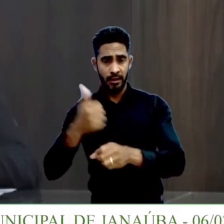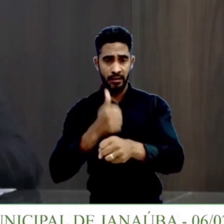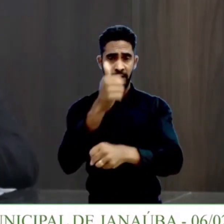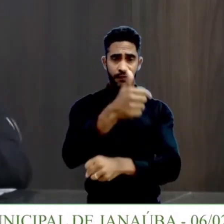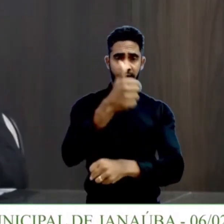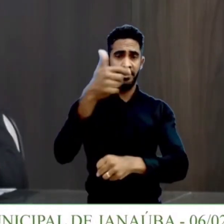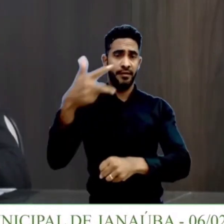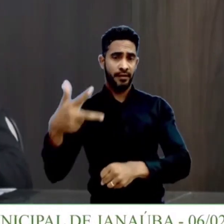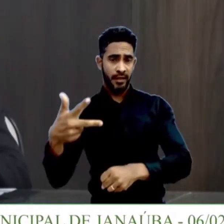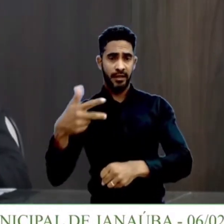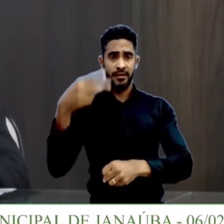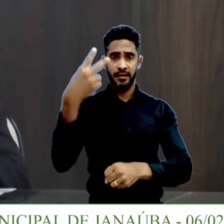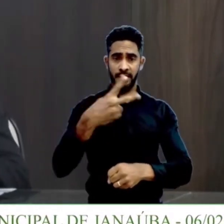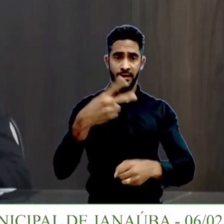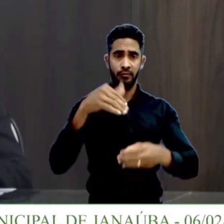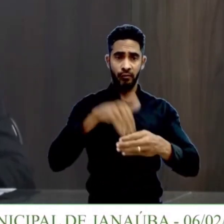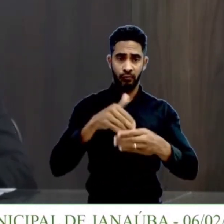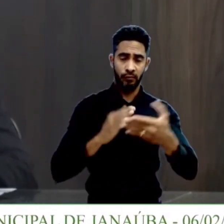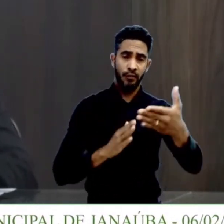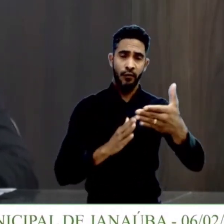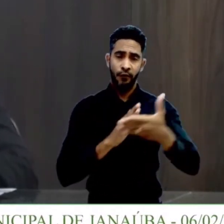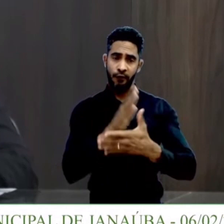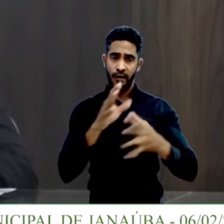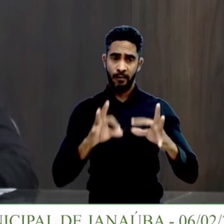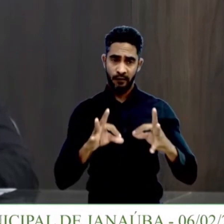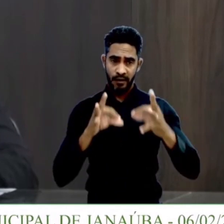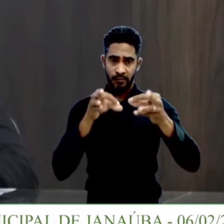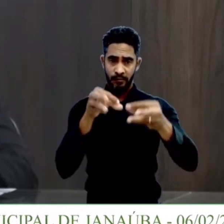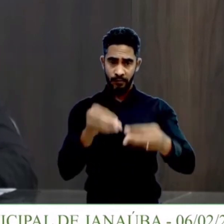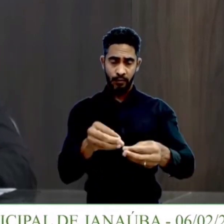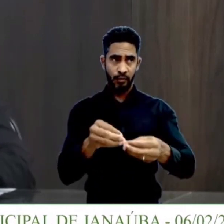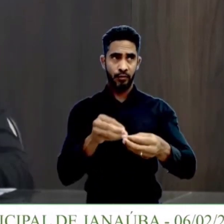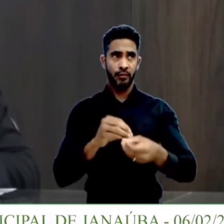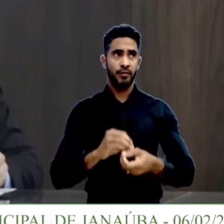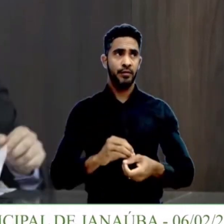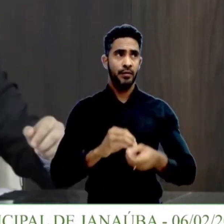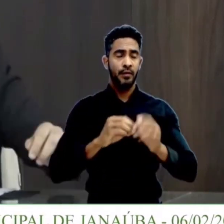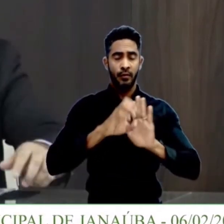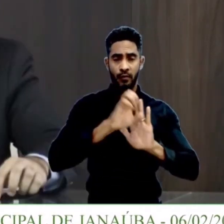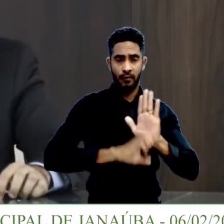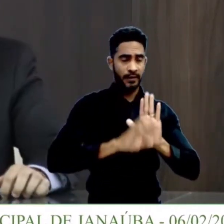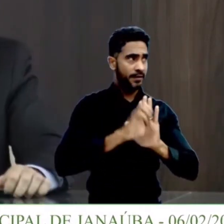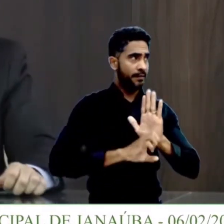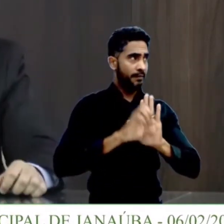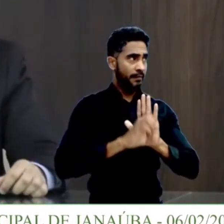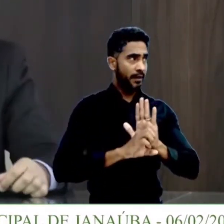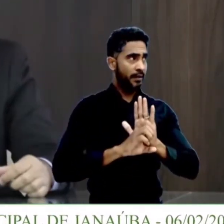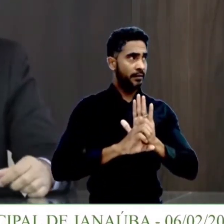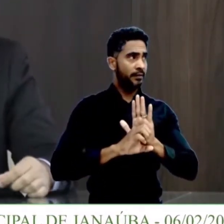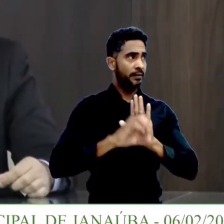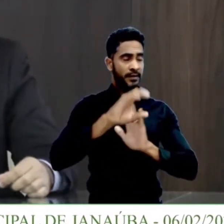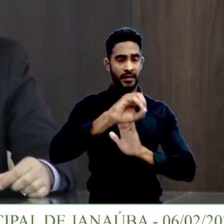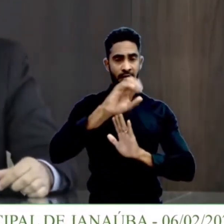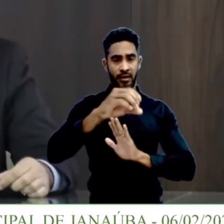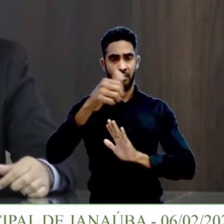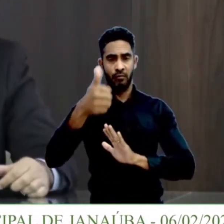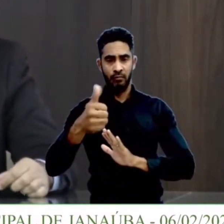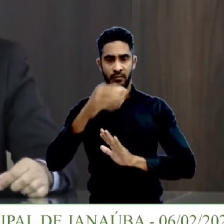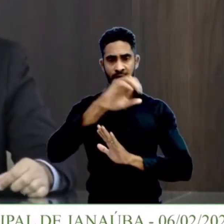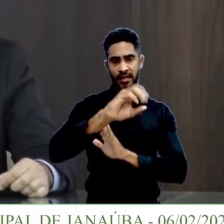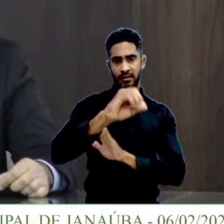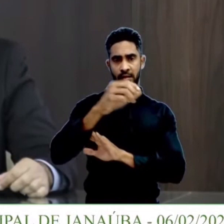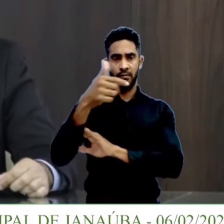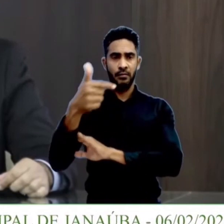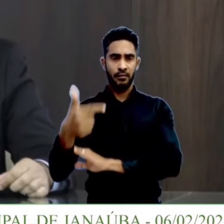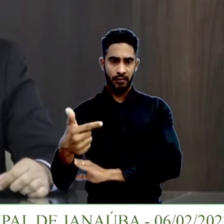001/2023 em votação em segundo turno, foi aprovado por unanimidade com as emendas números 001